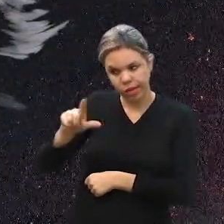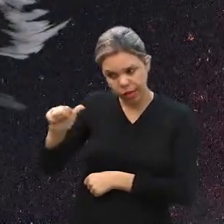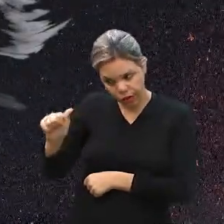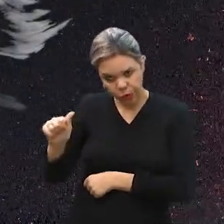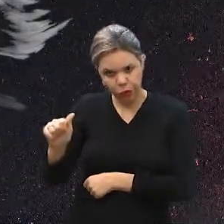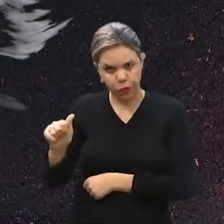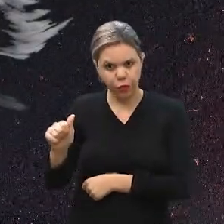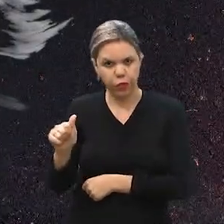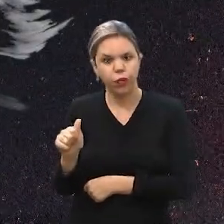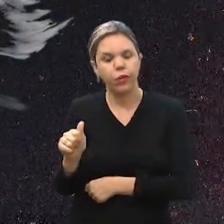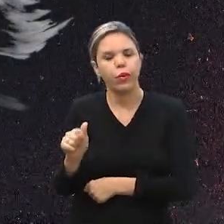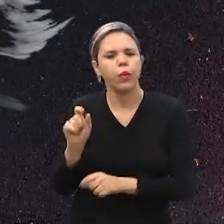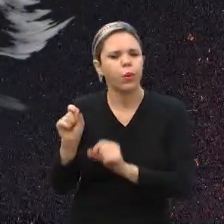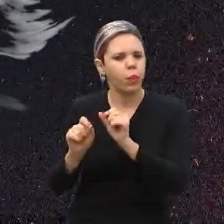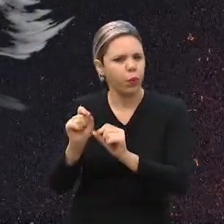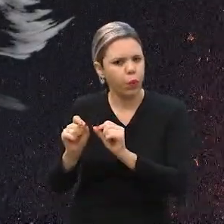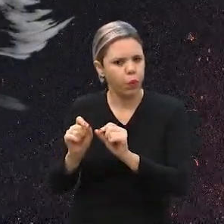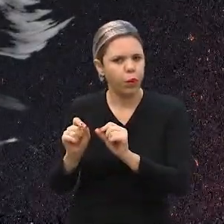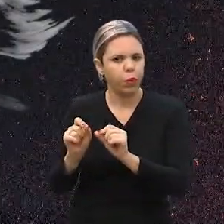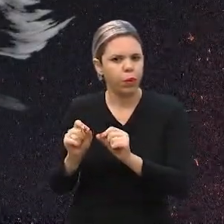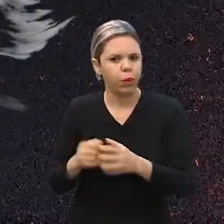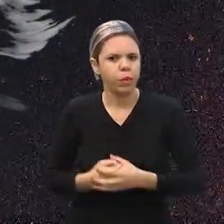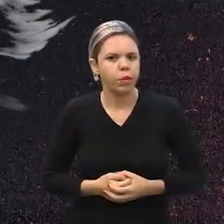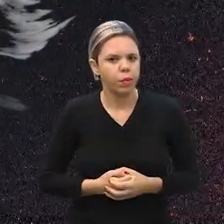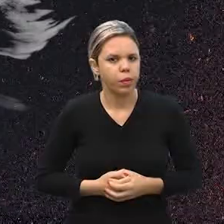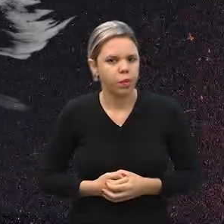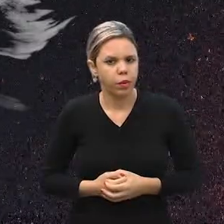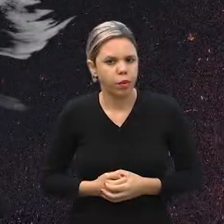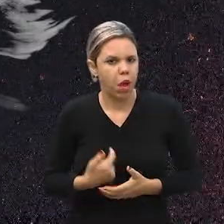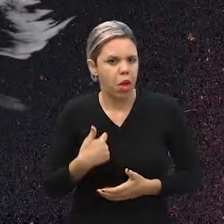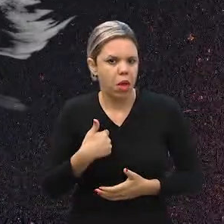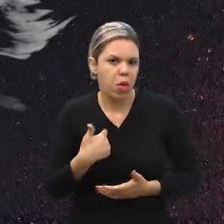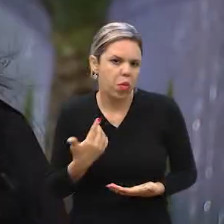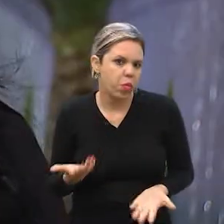Brandalise, que eu